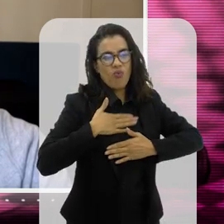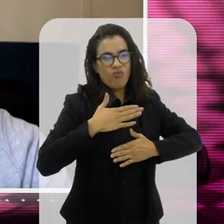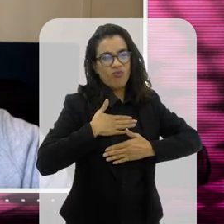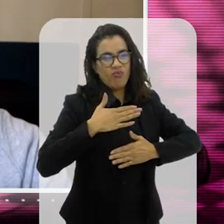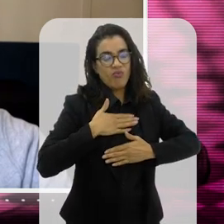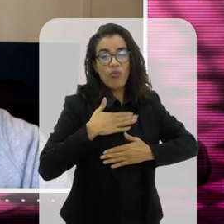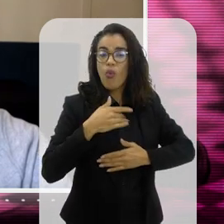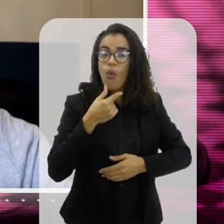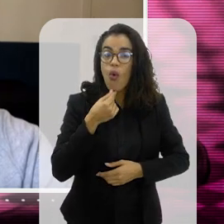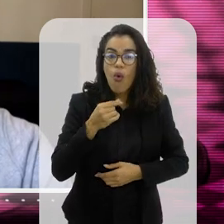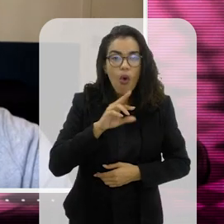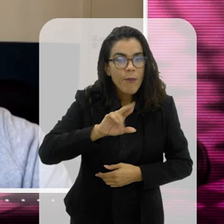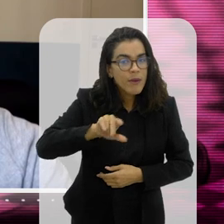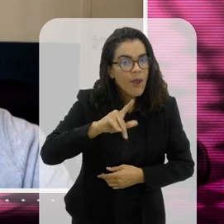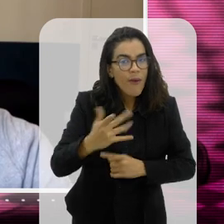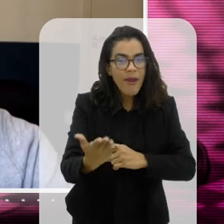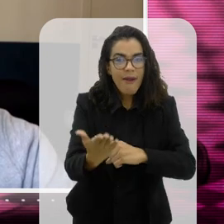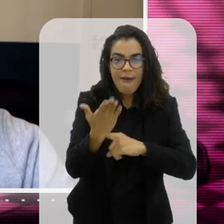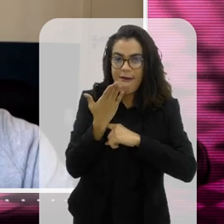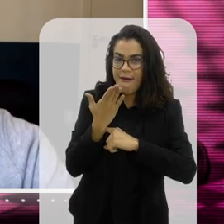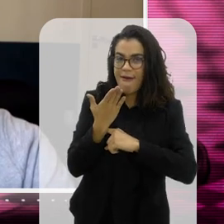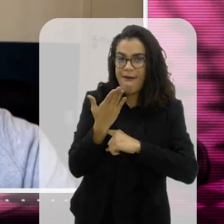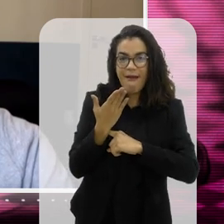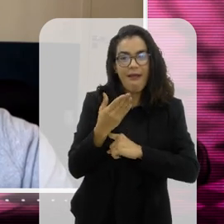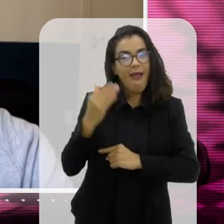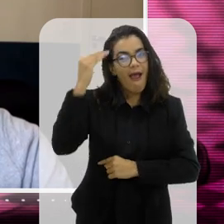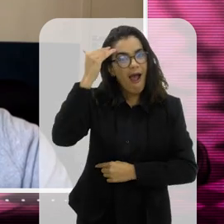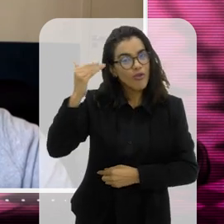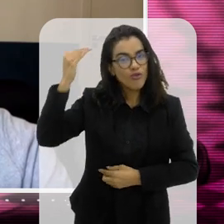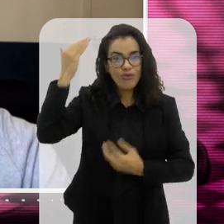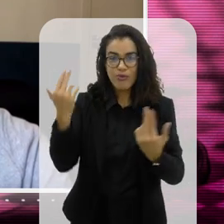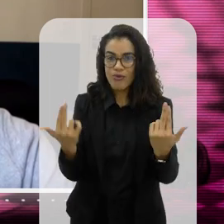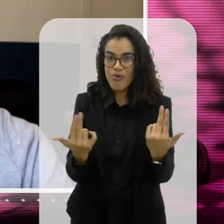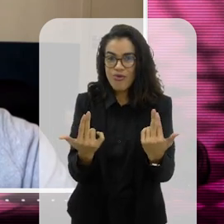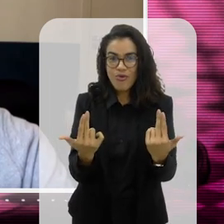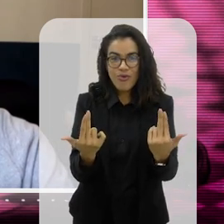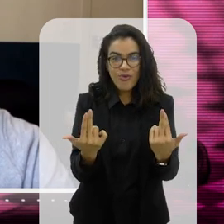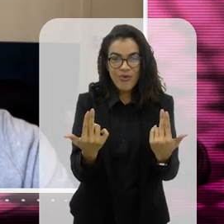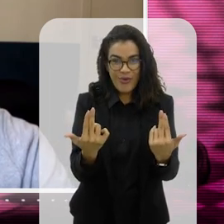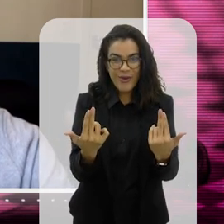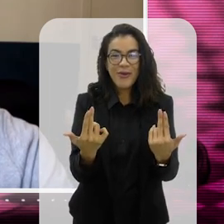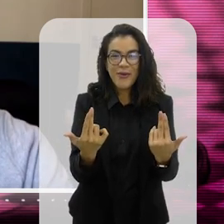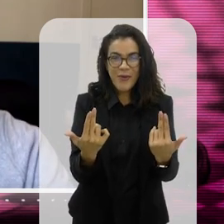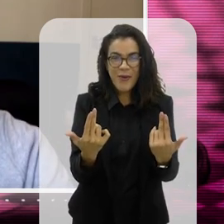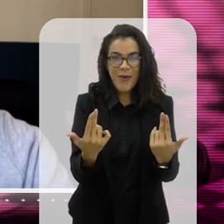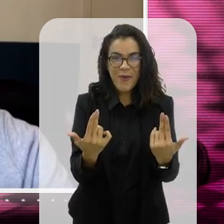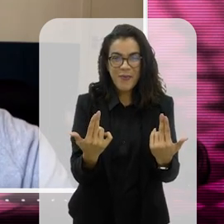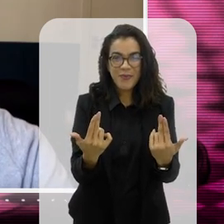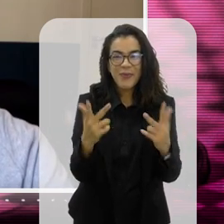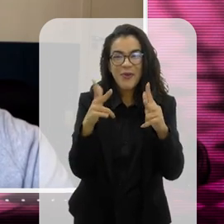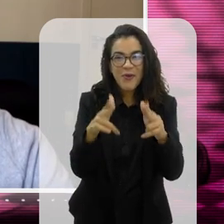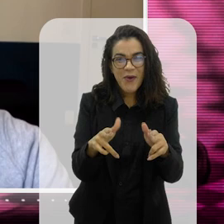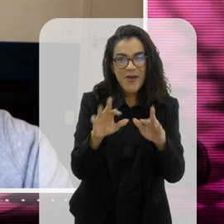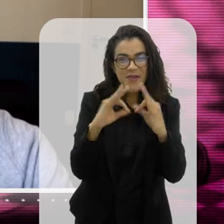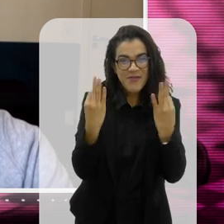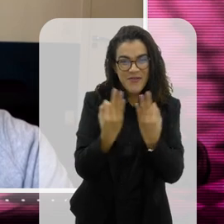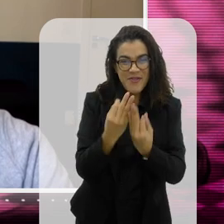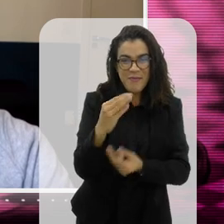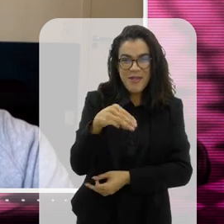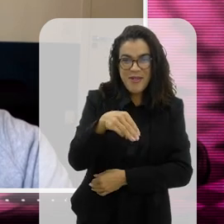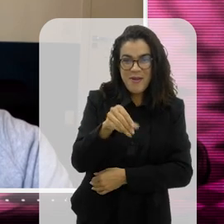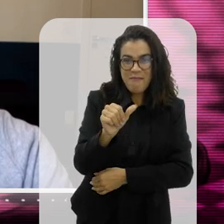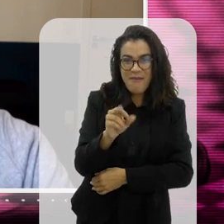eu fazer. Ele não ajuda, o homem é o outro adulto que está na casa junto comigo. Para usar o formato da família da